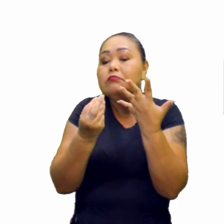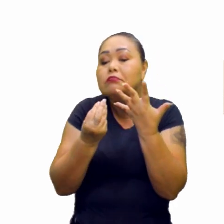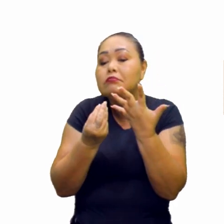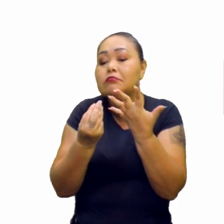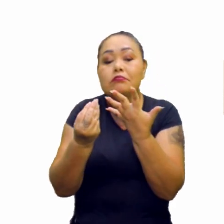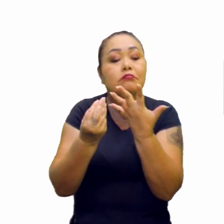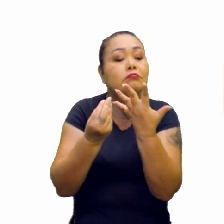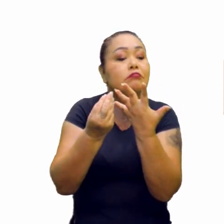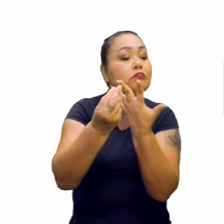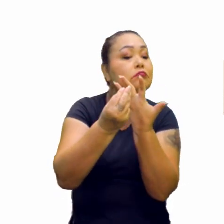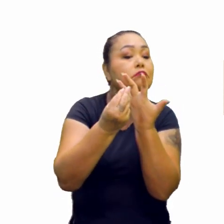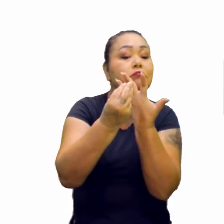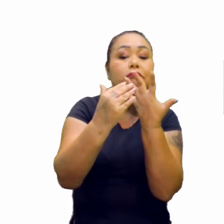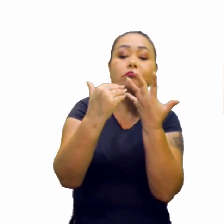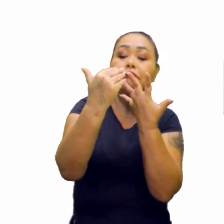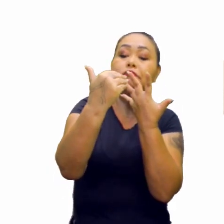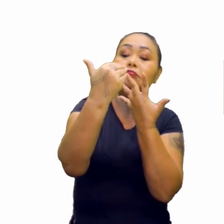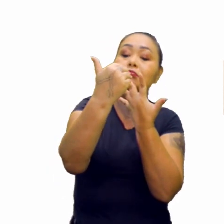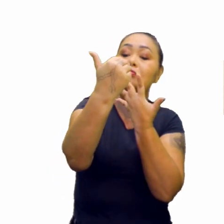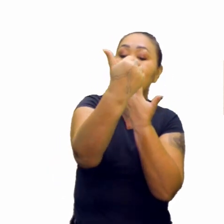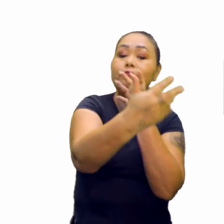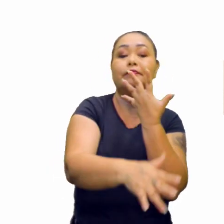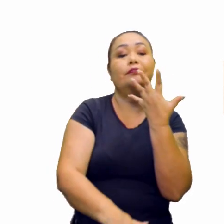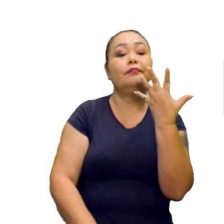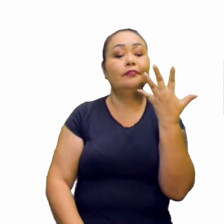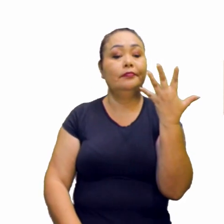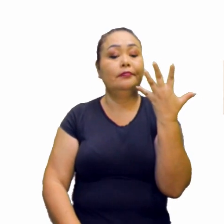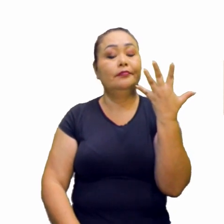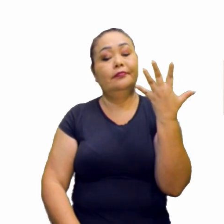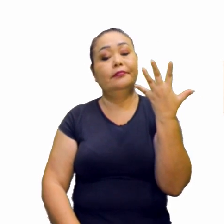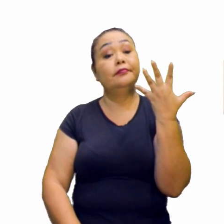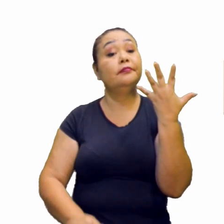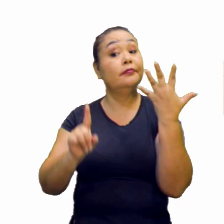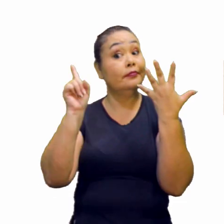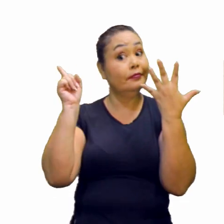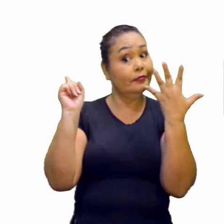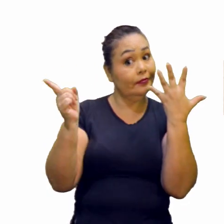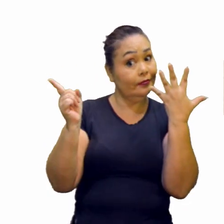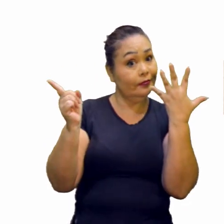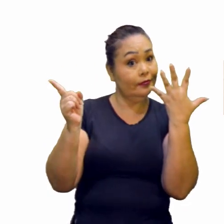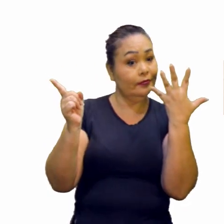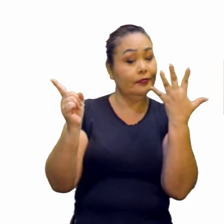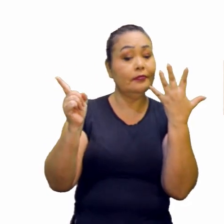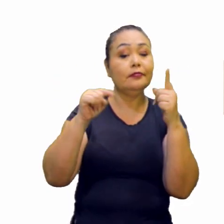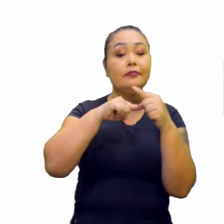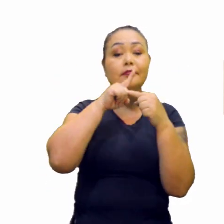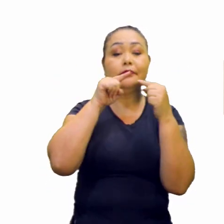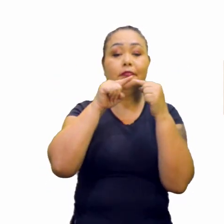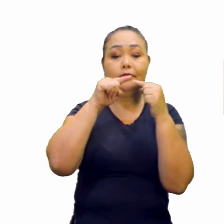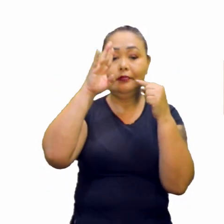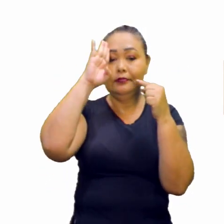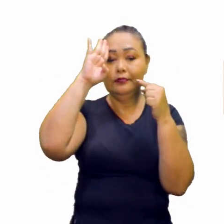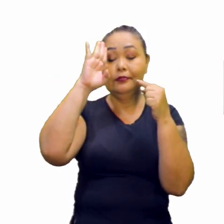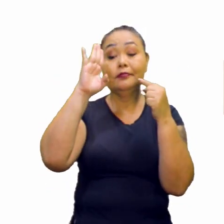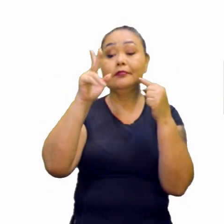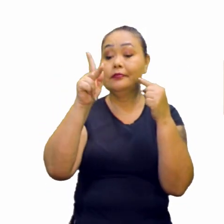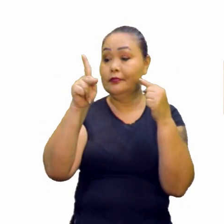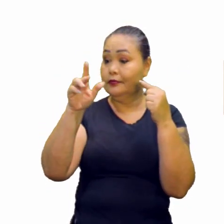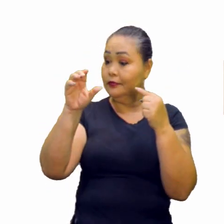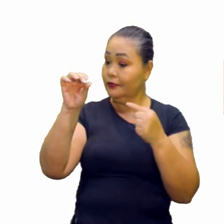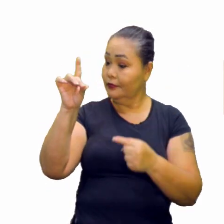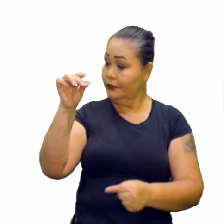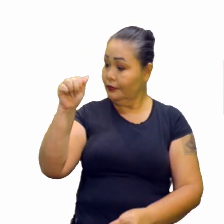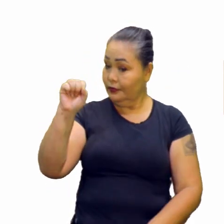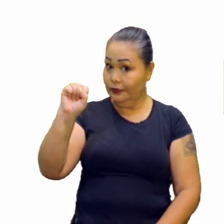o desenvolvimento. Aqui, os objetivos principais das podas nos